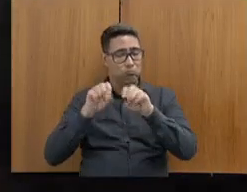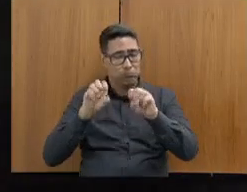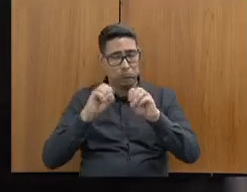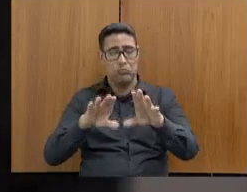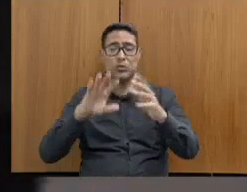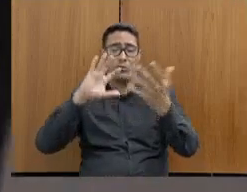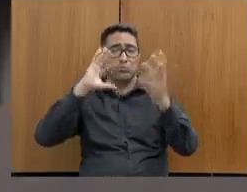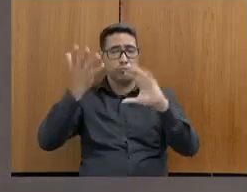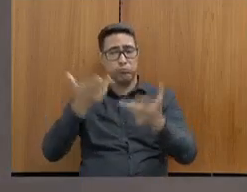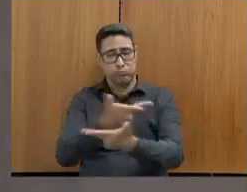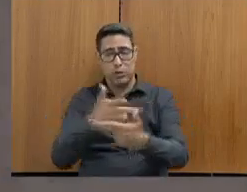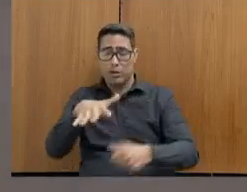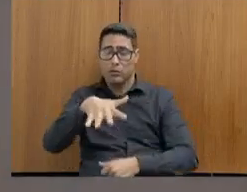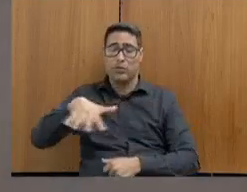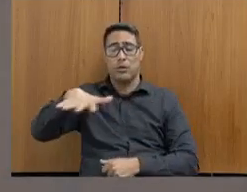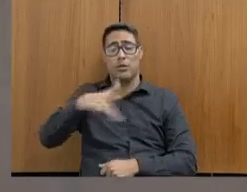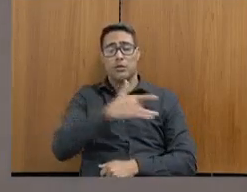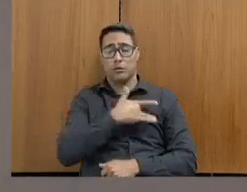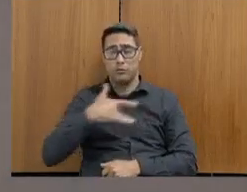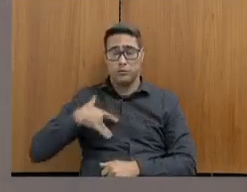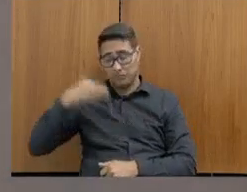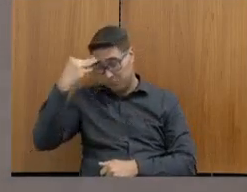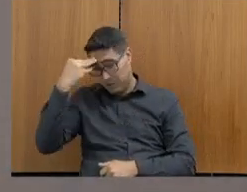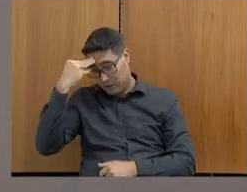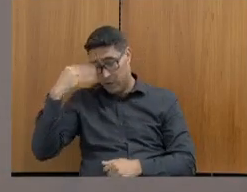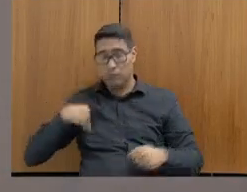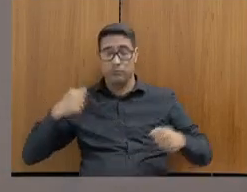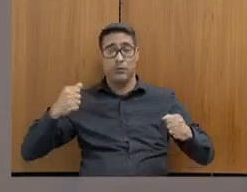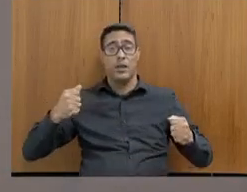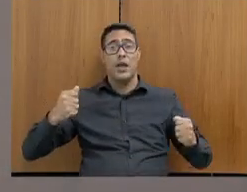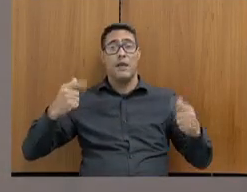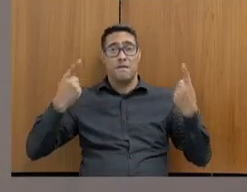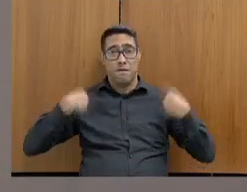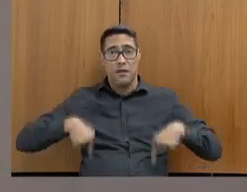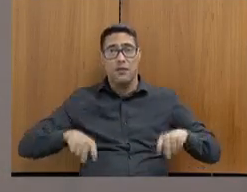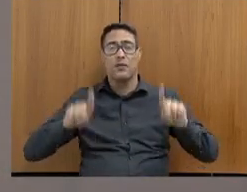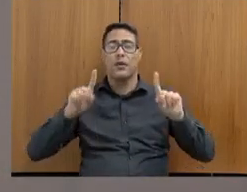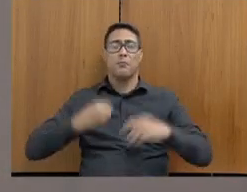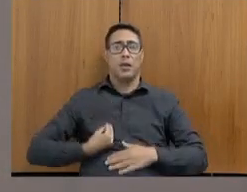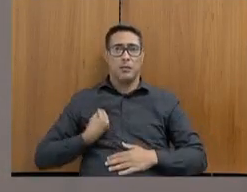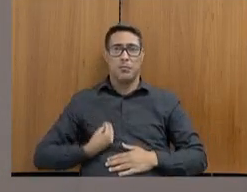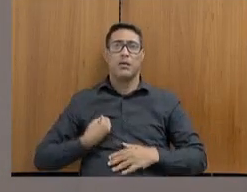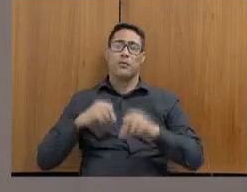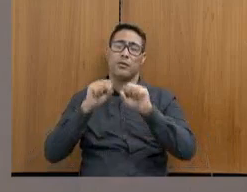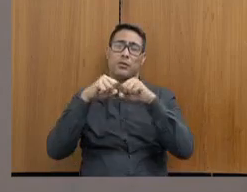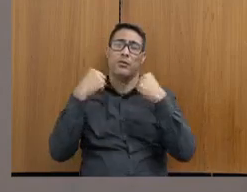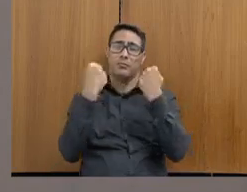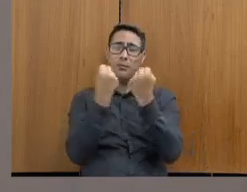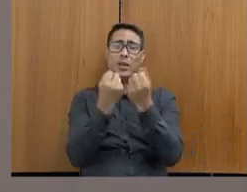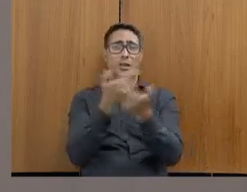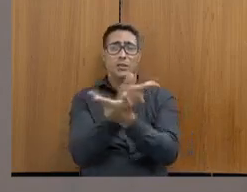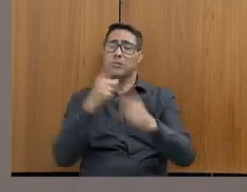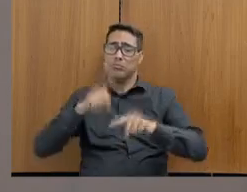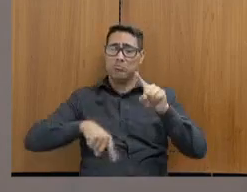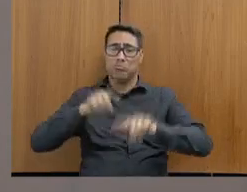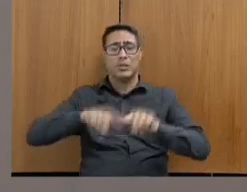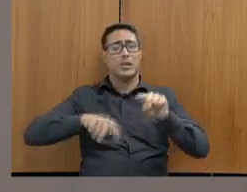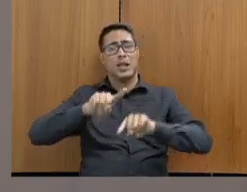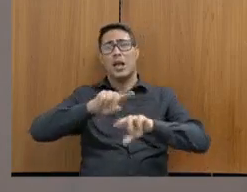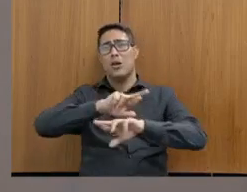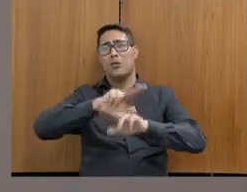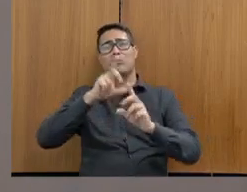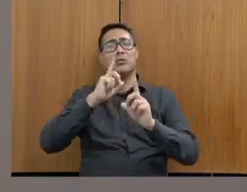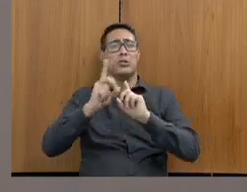nas áreas de saúde física e mental é participação e sim podes né desenvolvimento material didático inclusive